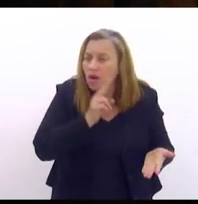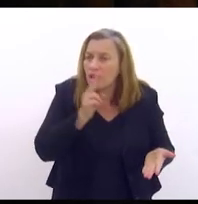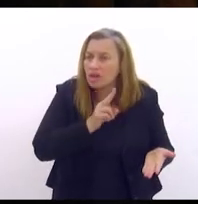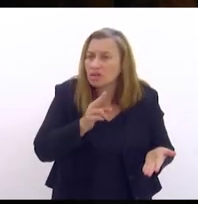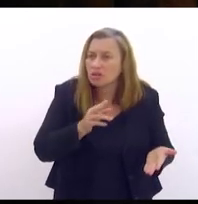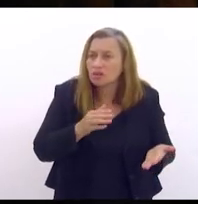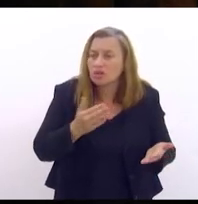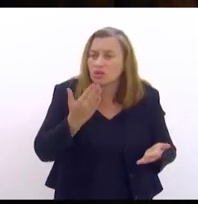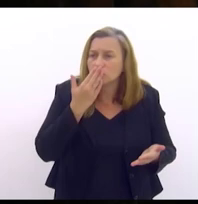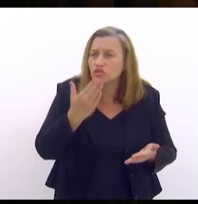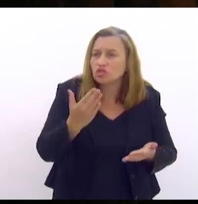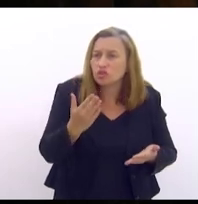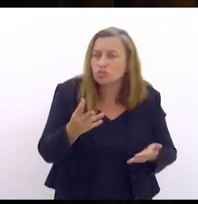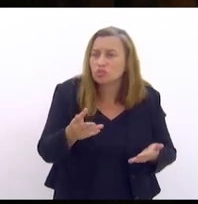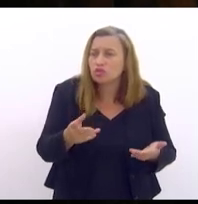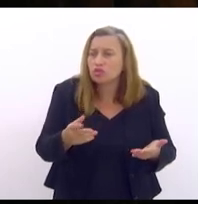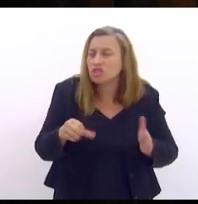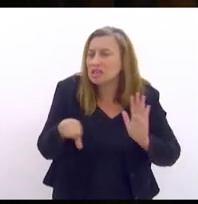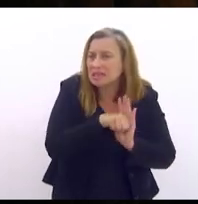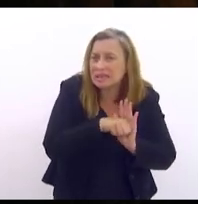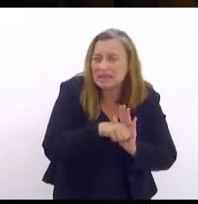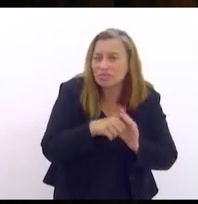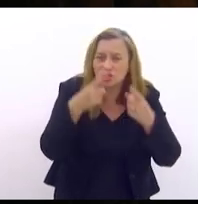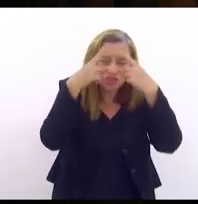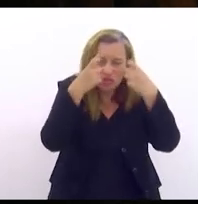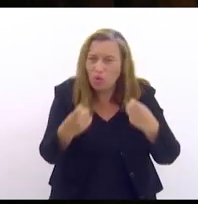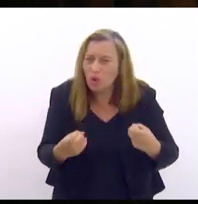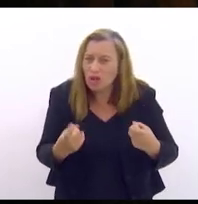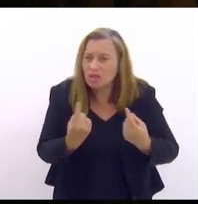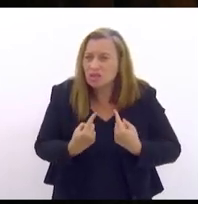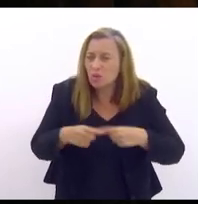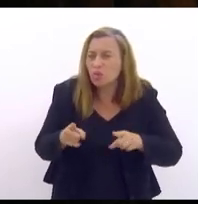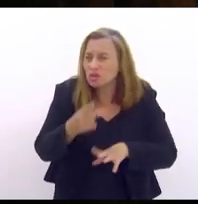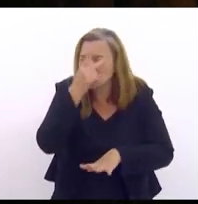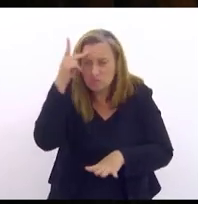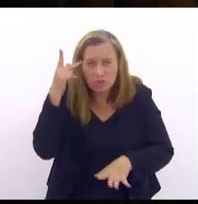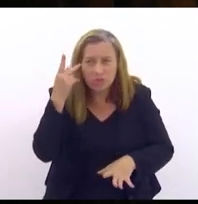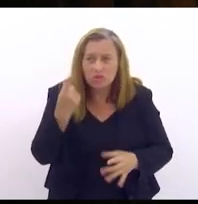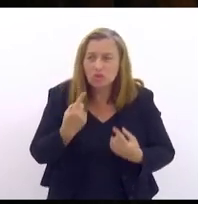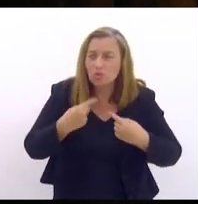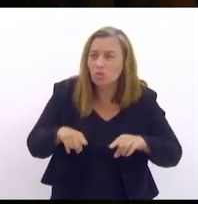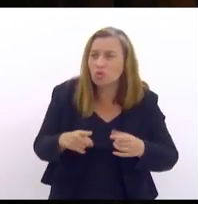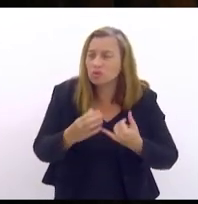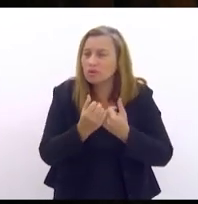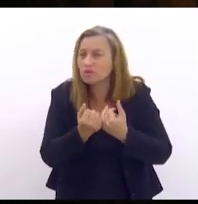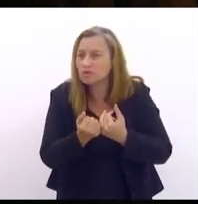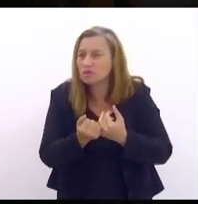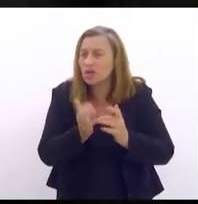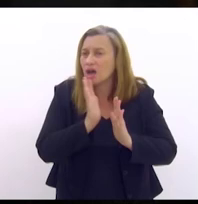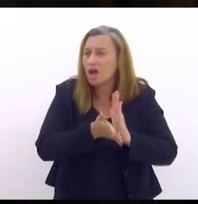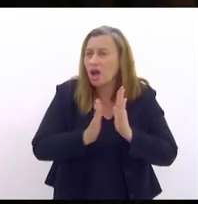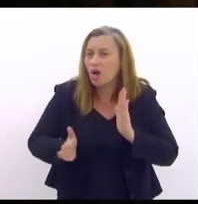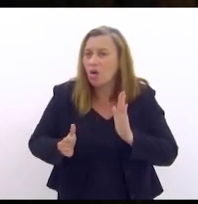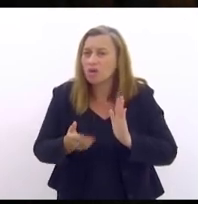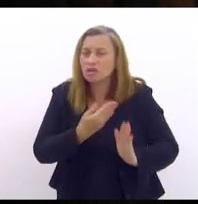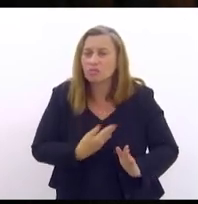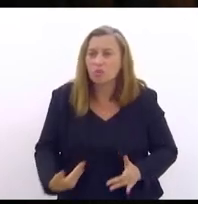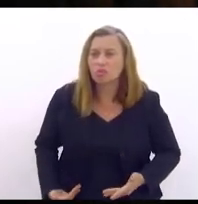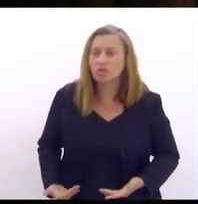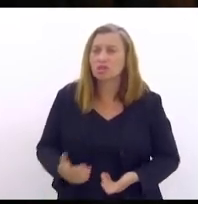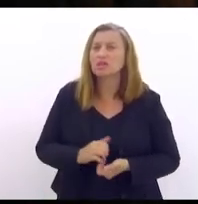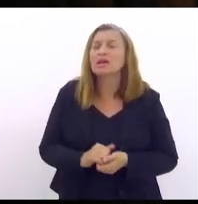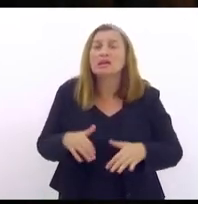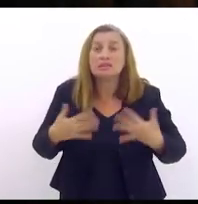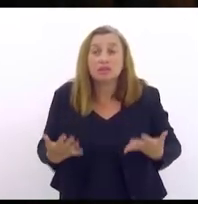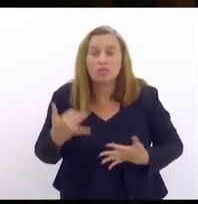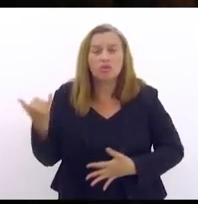de barbárie, de violência contra as pessoas, contra o patrimônio, contra a ordem pública. Então,